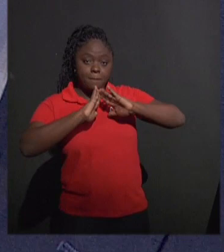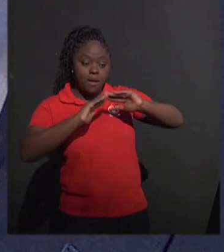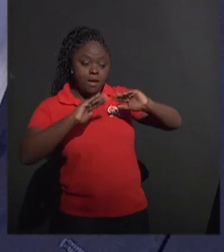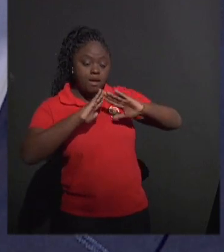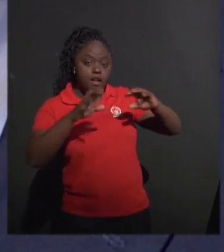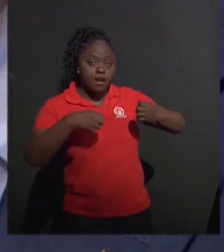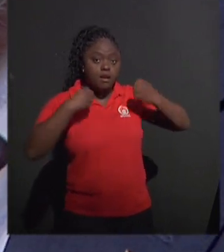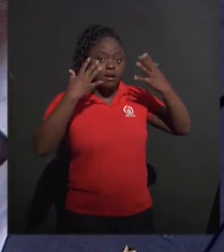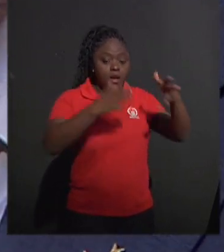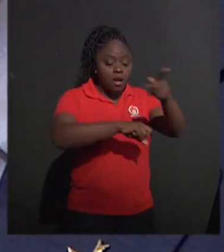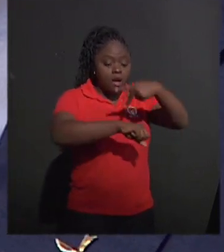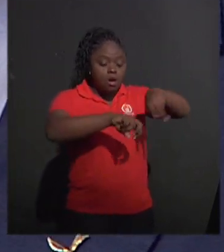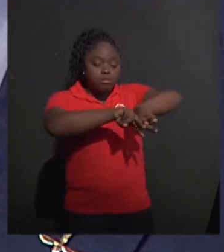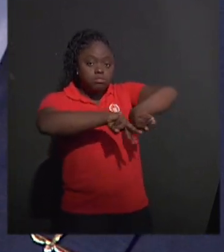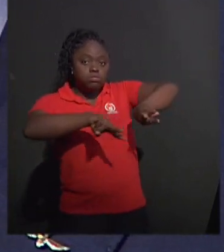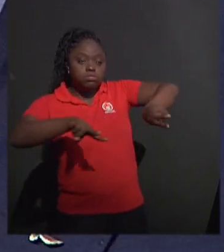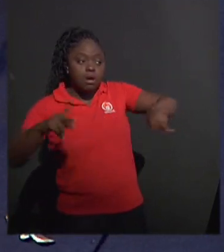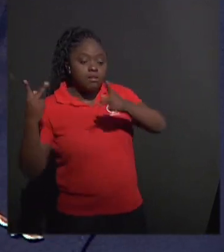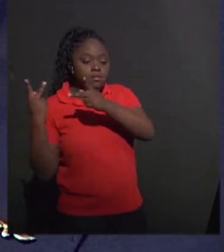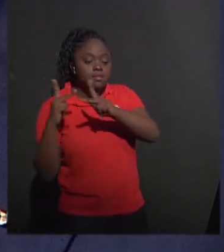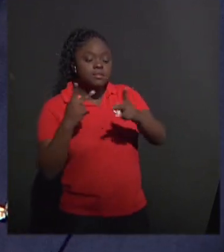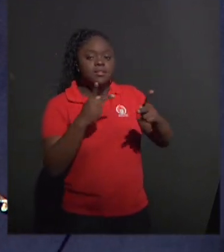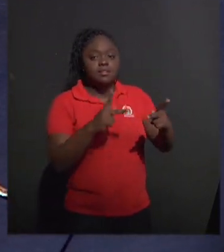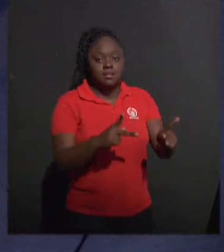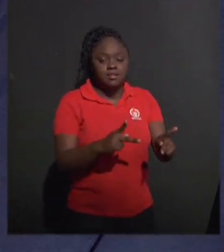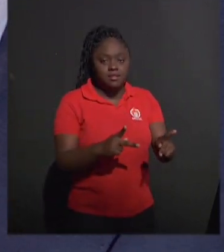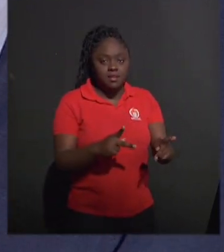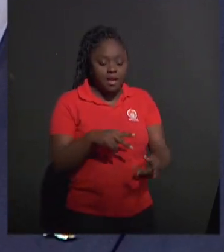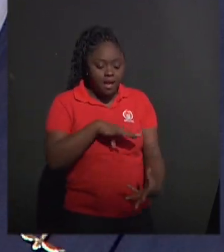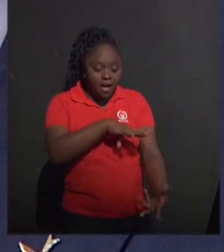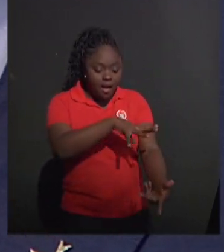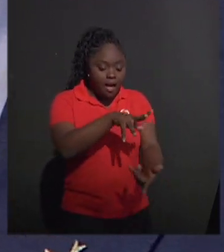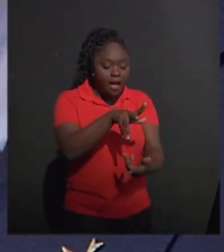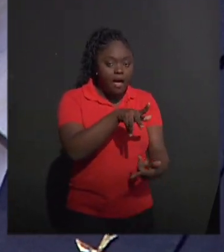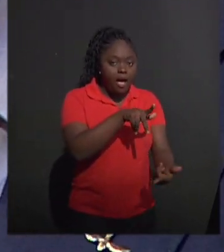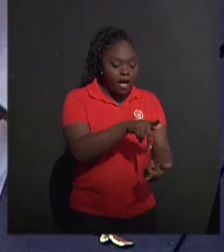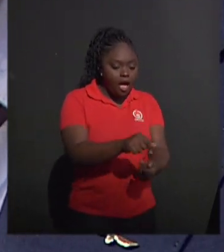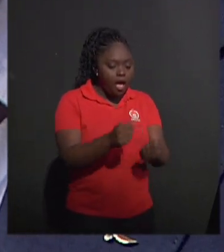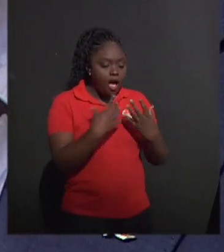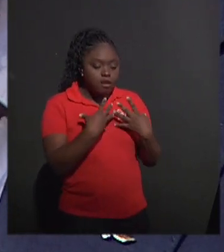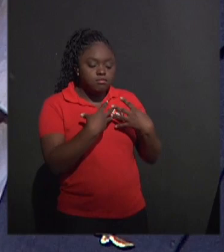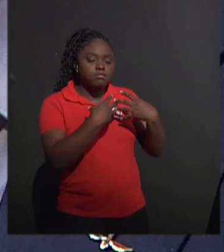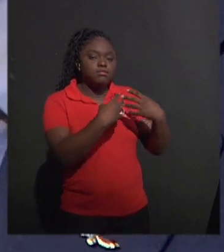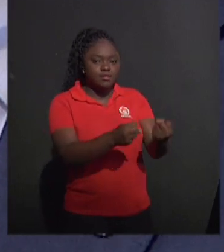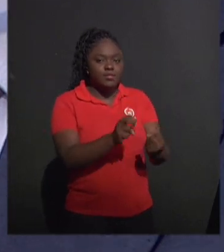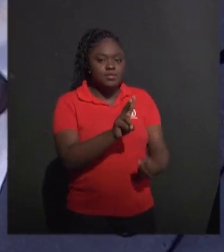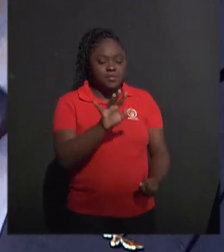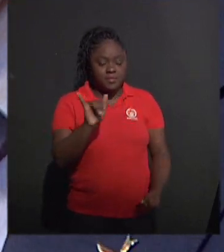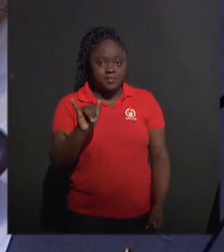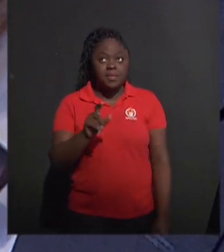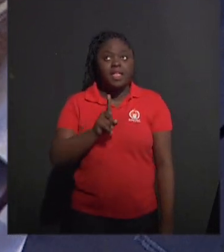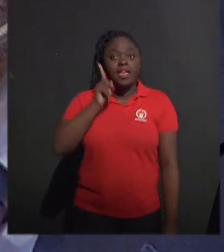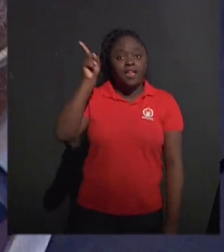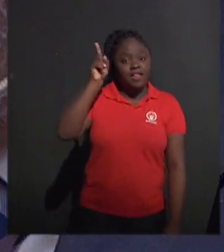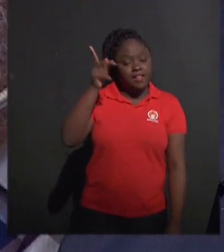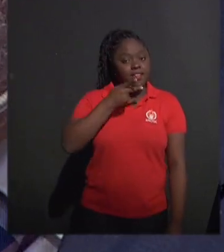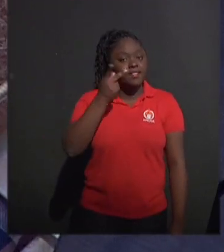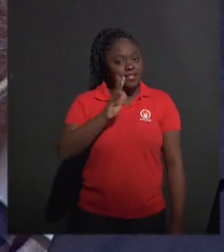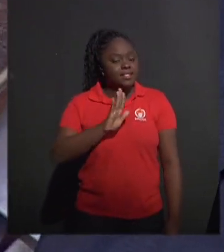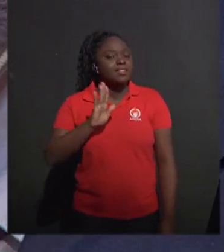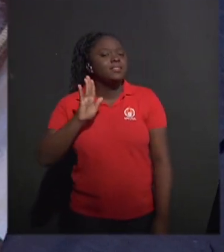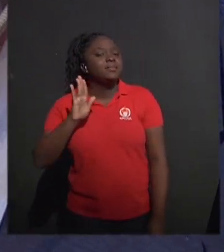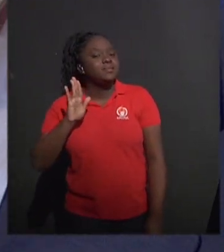as nações por herança, os fins da terra por tua possessão. Ele prometeu que